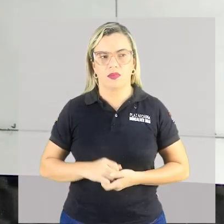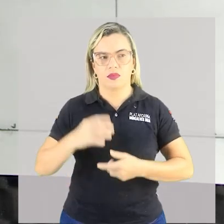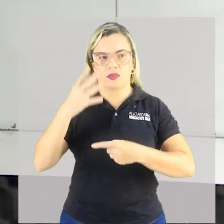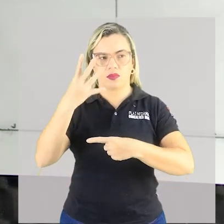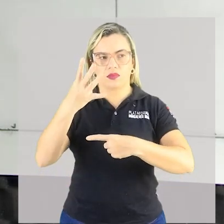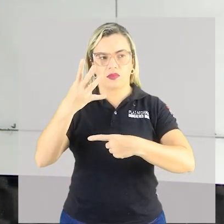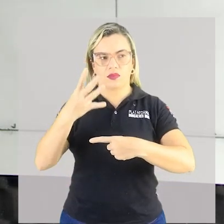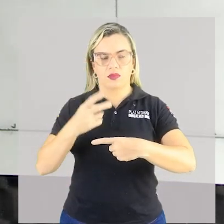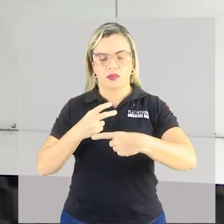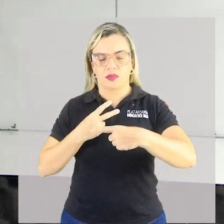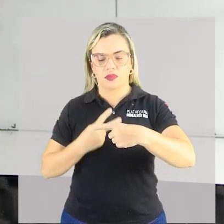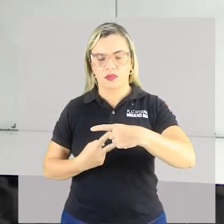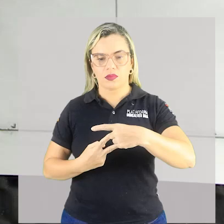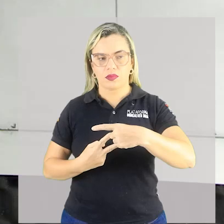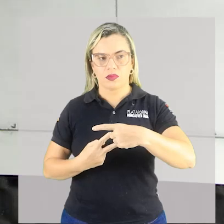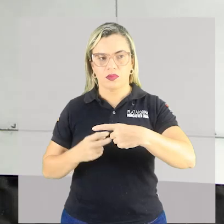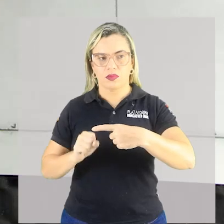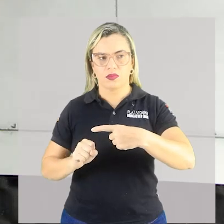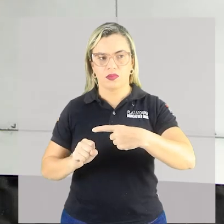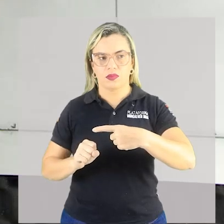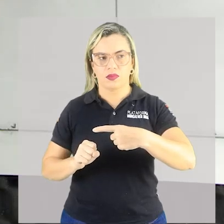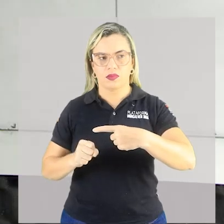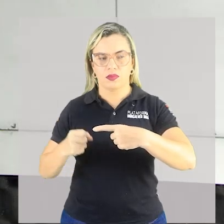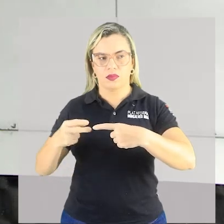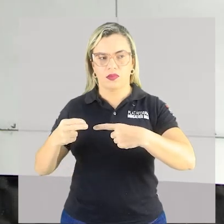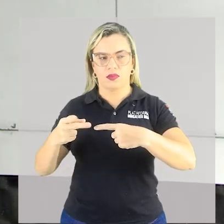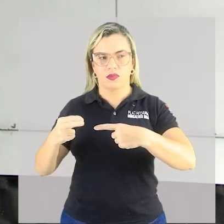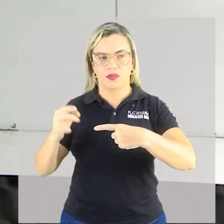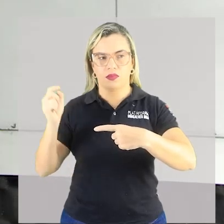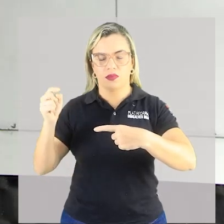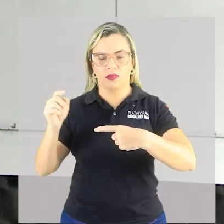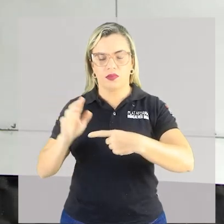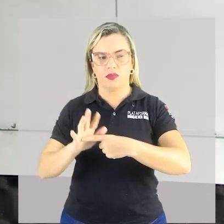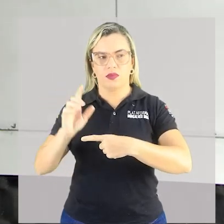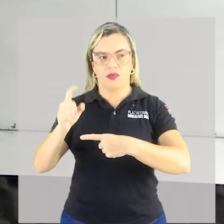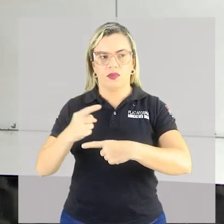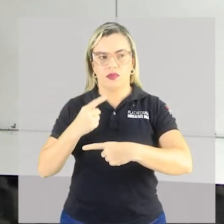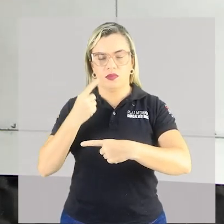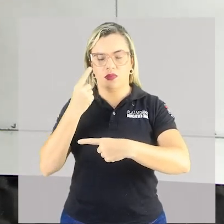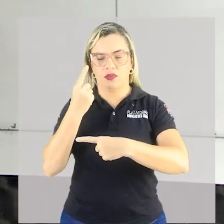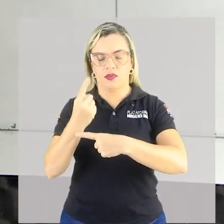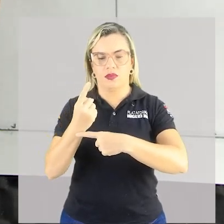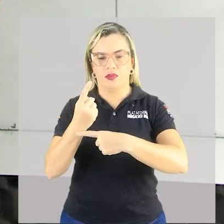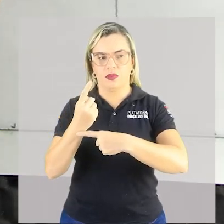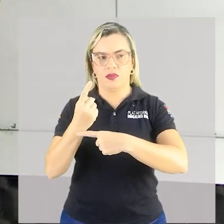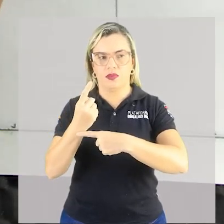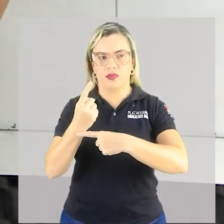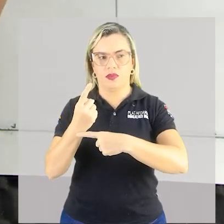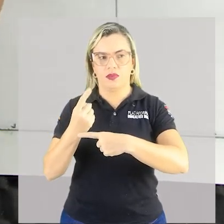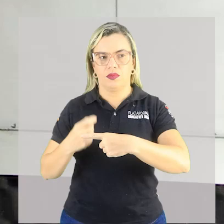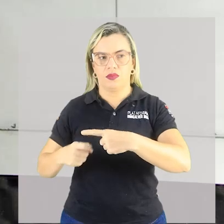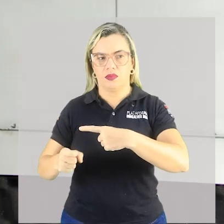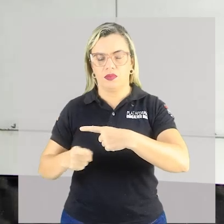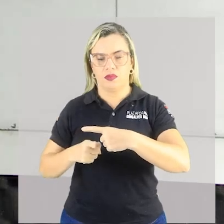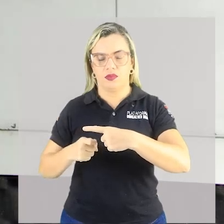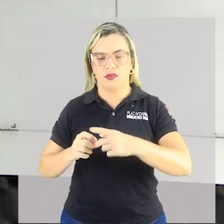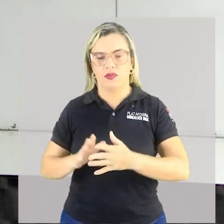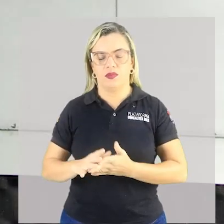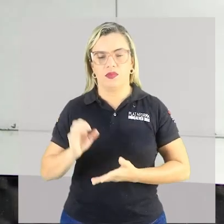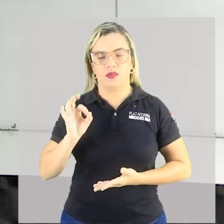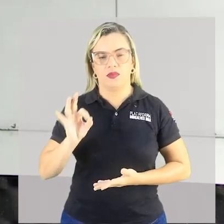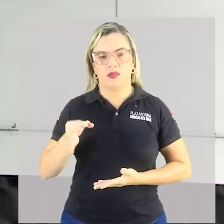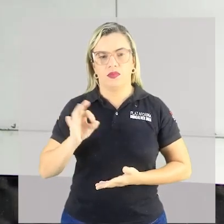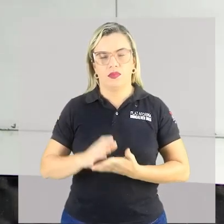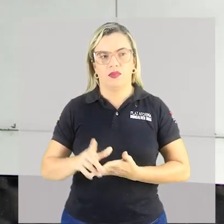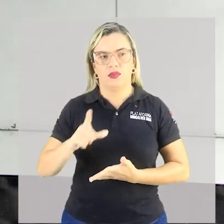4. Sobre quanto? 28. Igual 8 por 8, 1. Sobre quem? X.